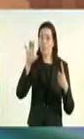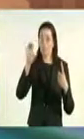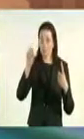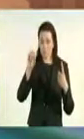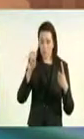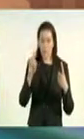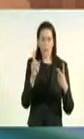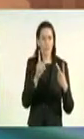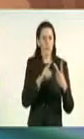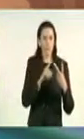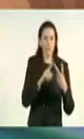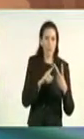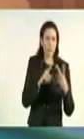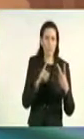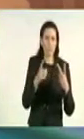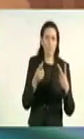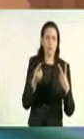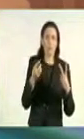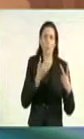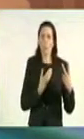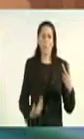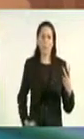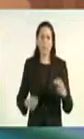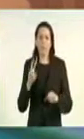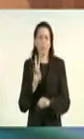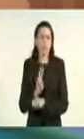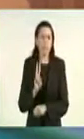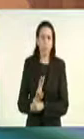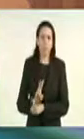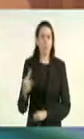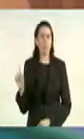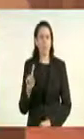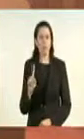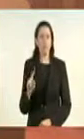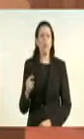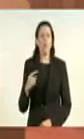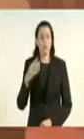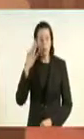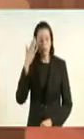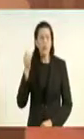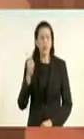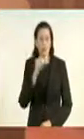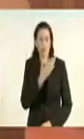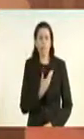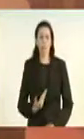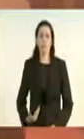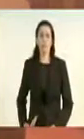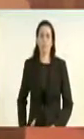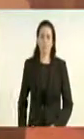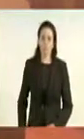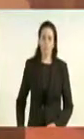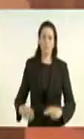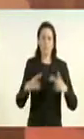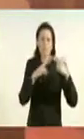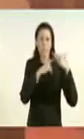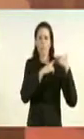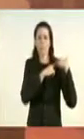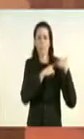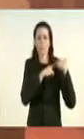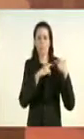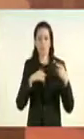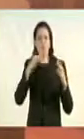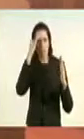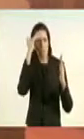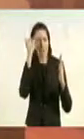contrário, o governo não está fazendo defesa porque entende que está absolutamente dentro da legalidade. O governo está fazendo uma consulta ao Tribunal de